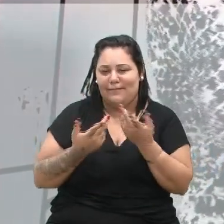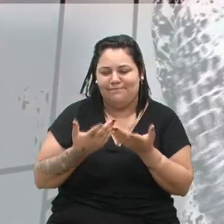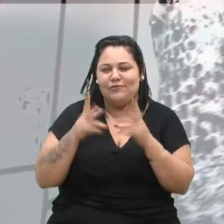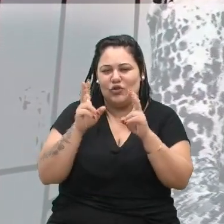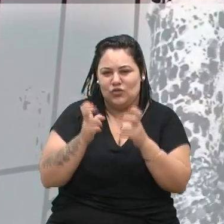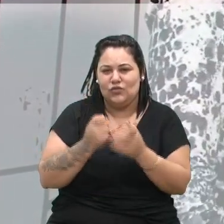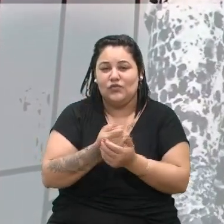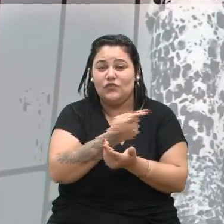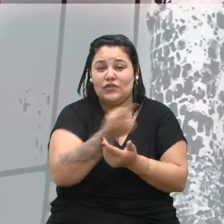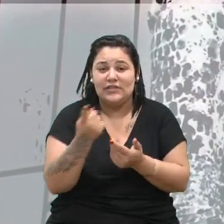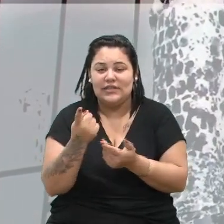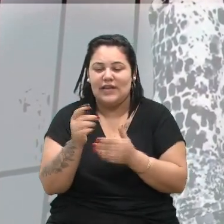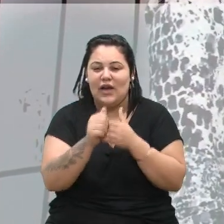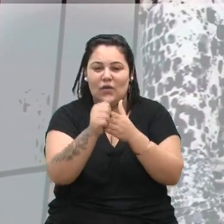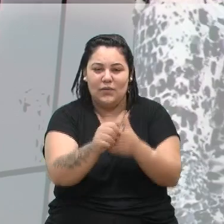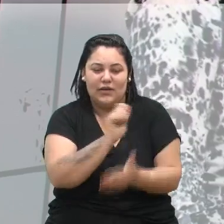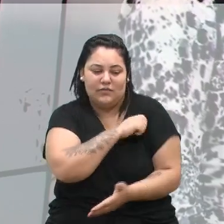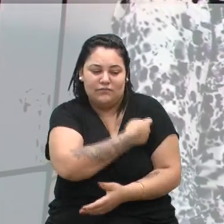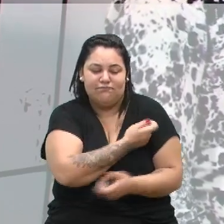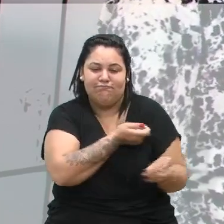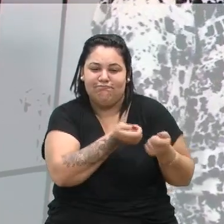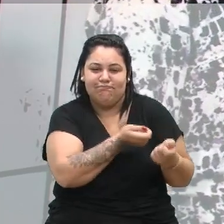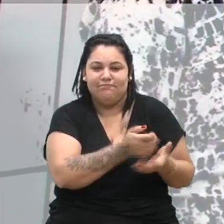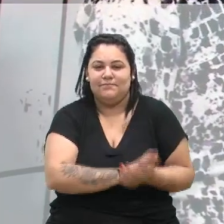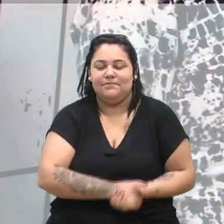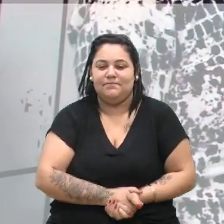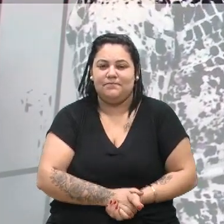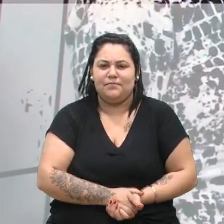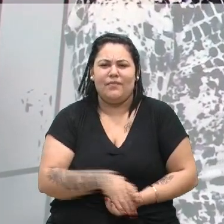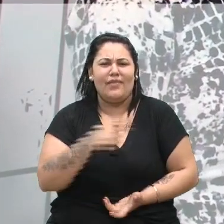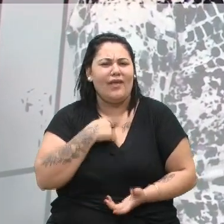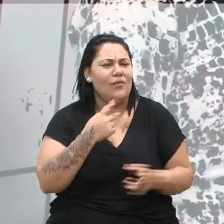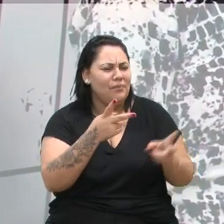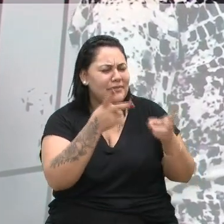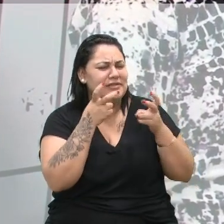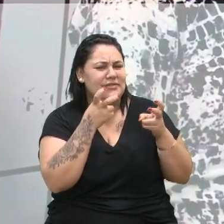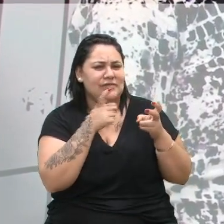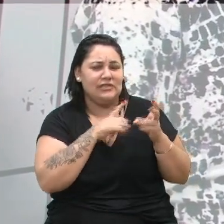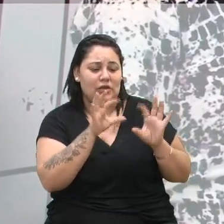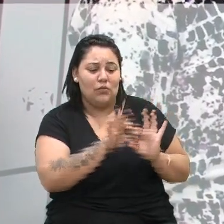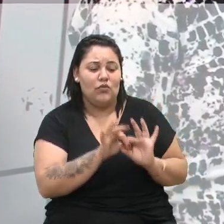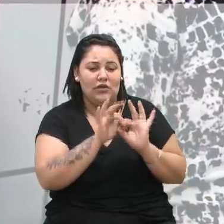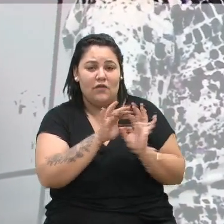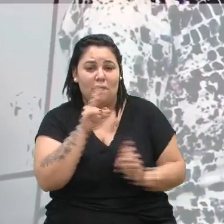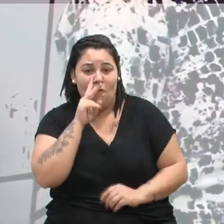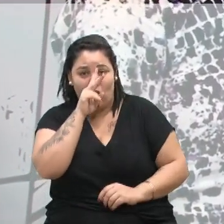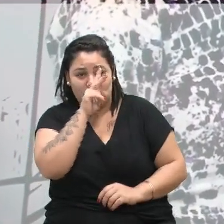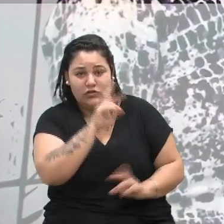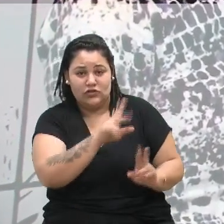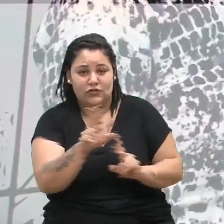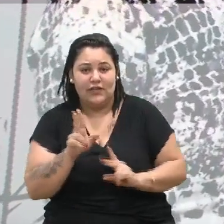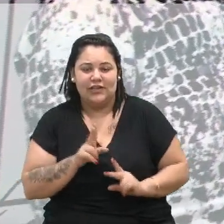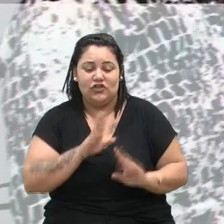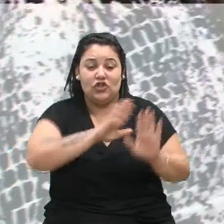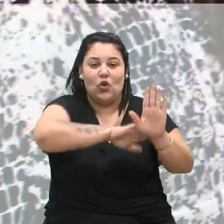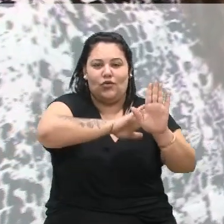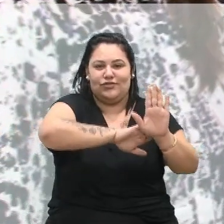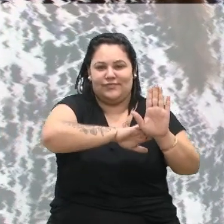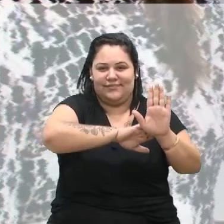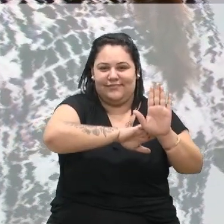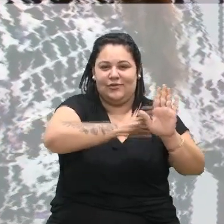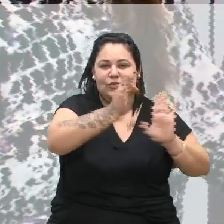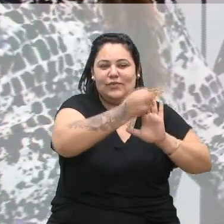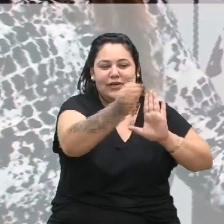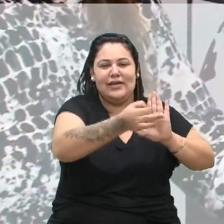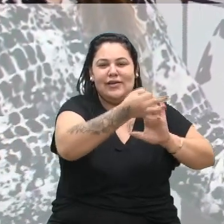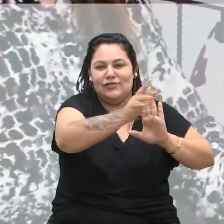vocês têm acompanhado e fiscalizado? Eu tenho notado uma positiva união de forças. Diferente de ideologias, a gente sente